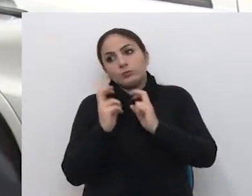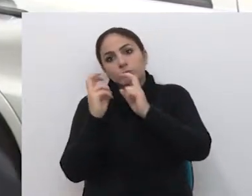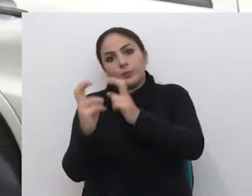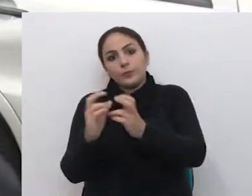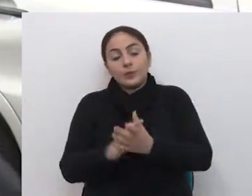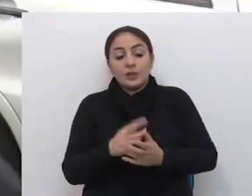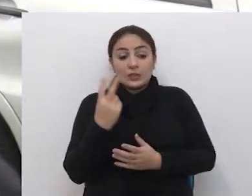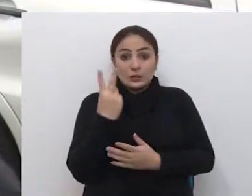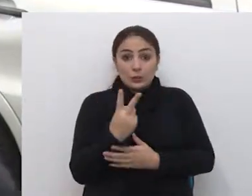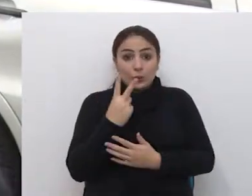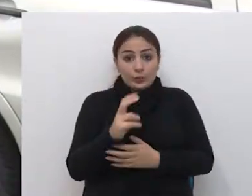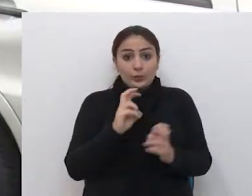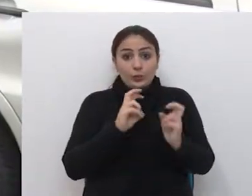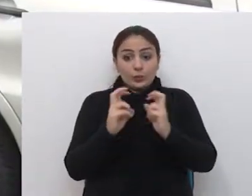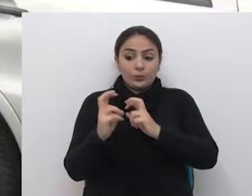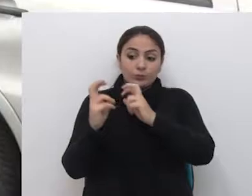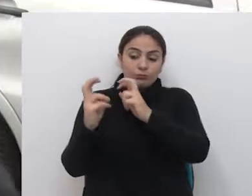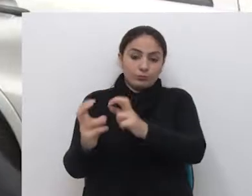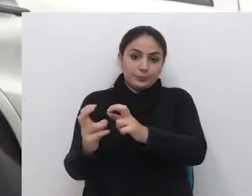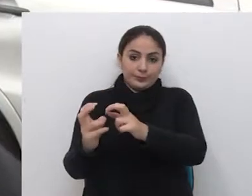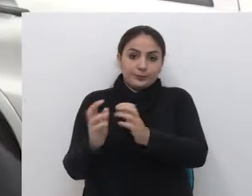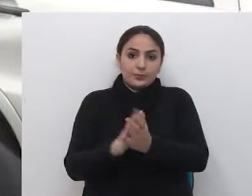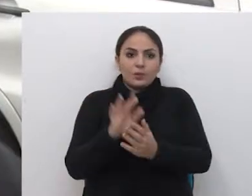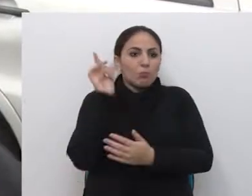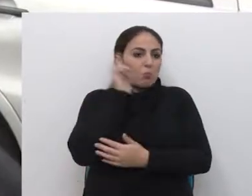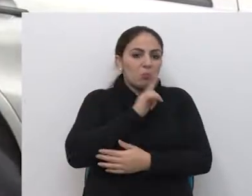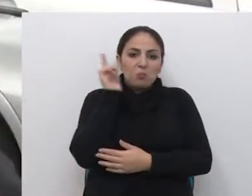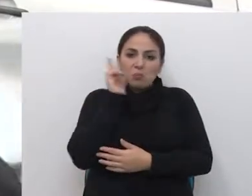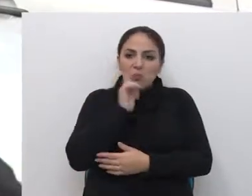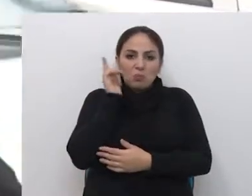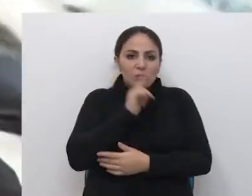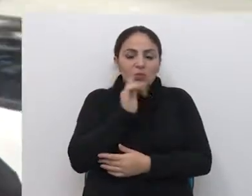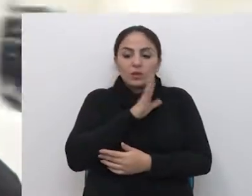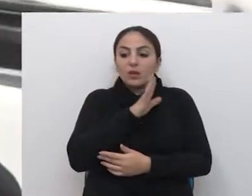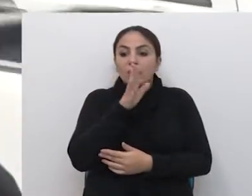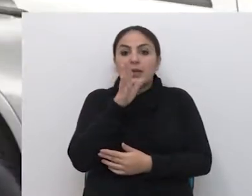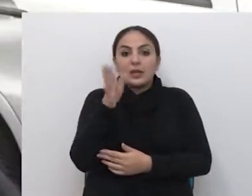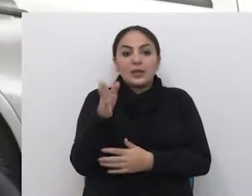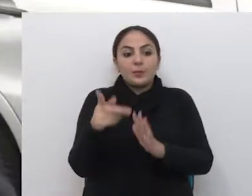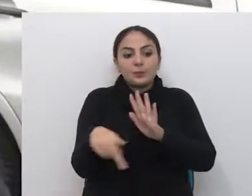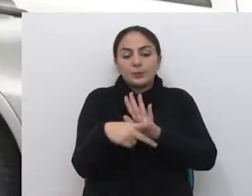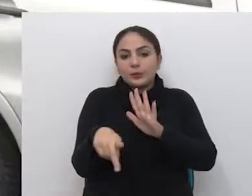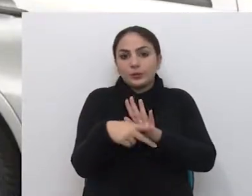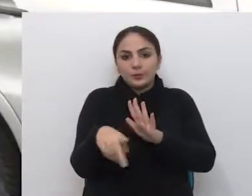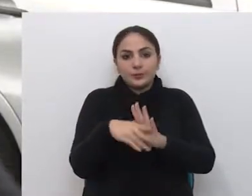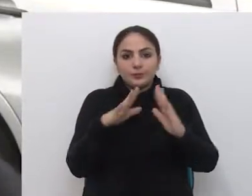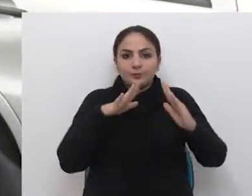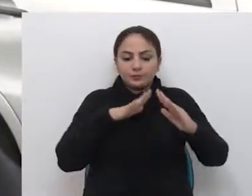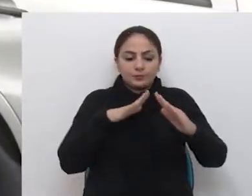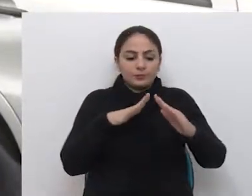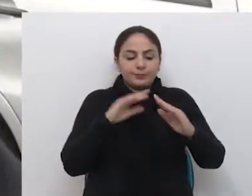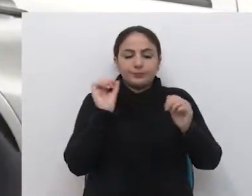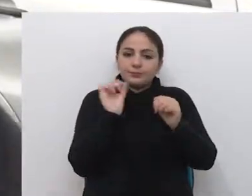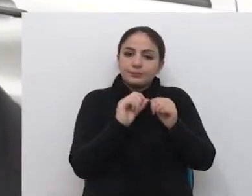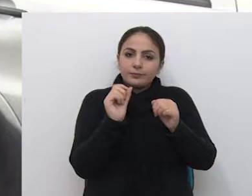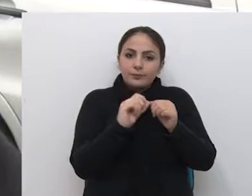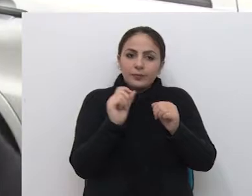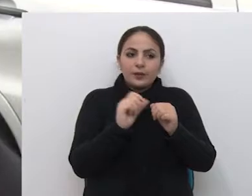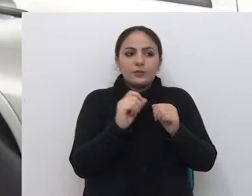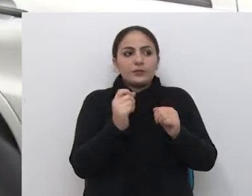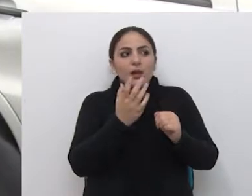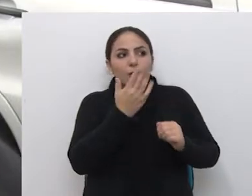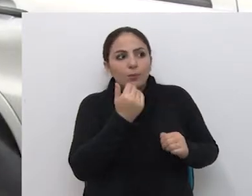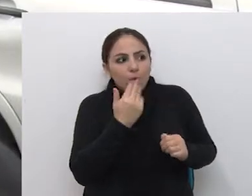ônibus. E com esses 2 ônibus de transporte coletivo, eles não conseguem ir para suas respectivas residências